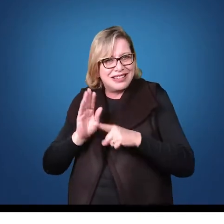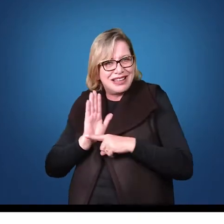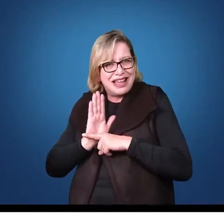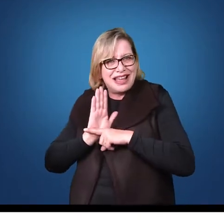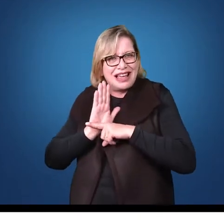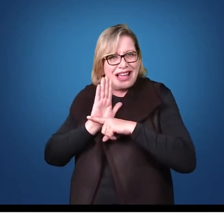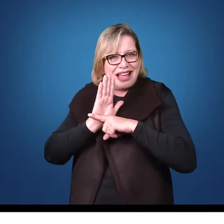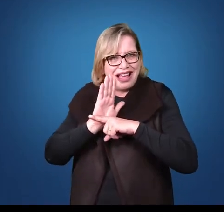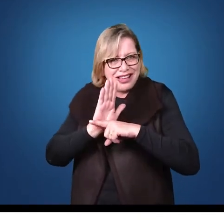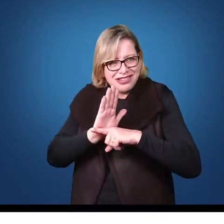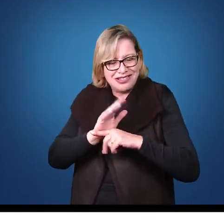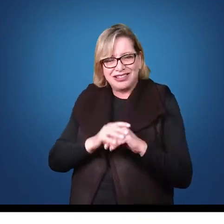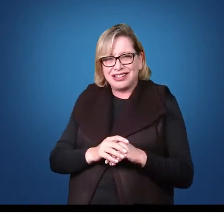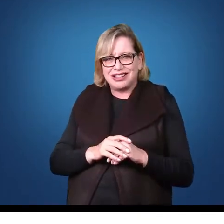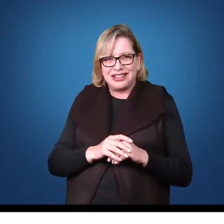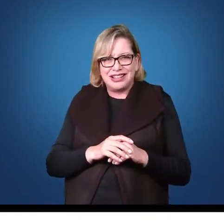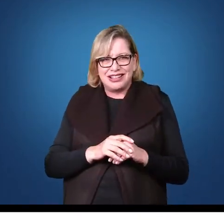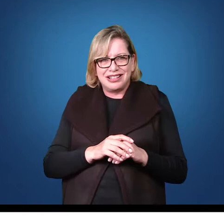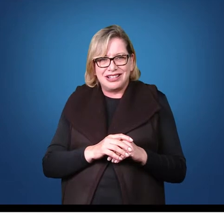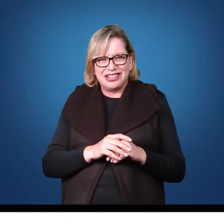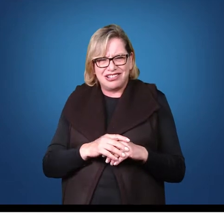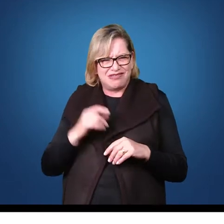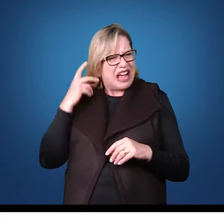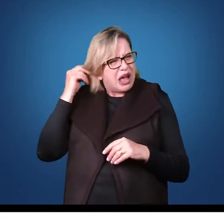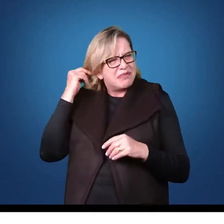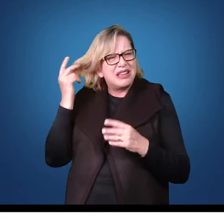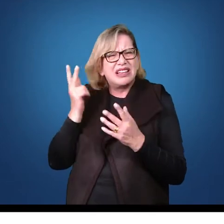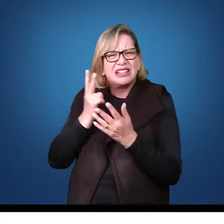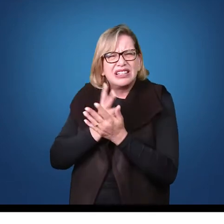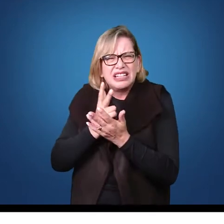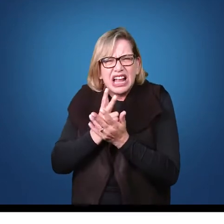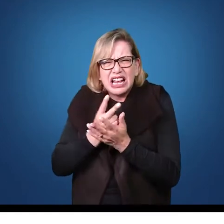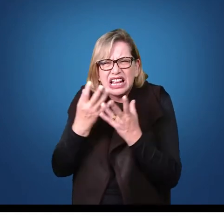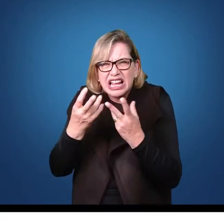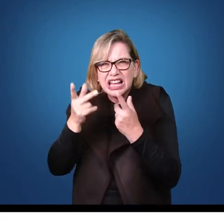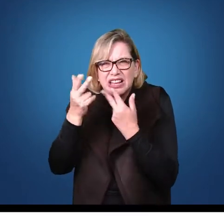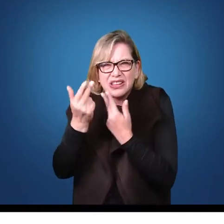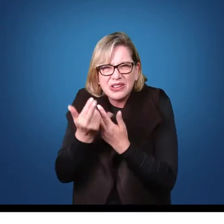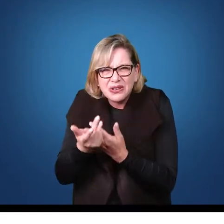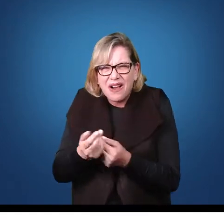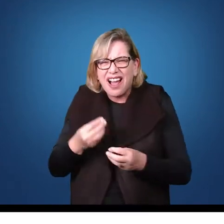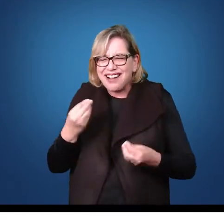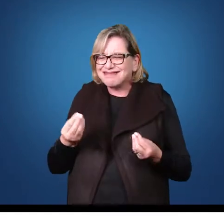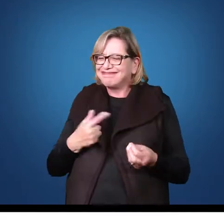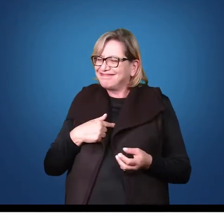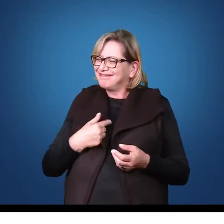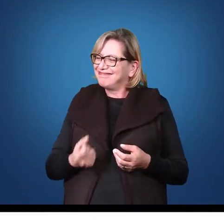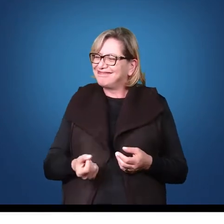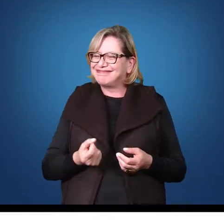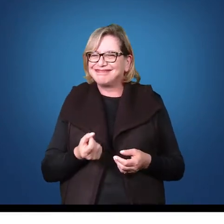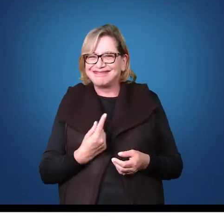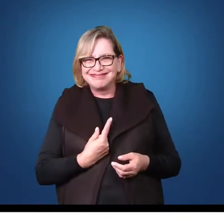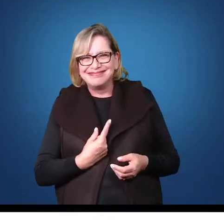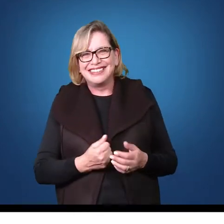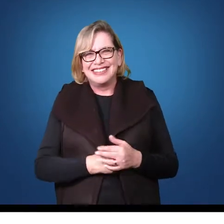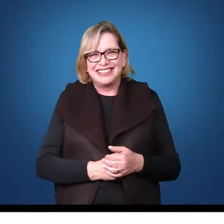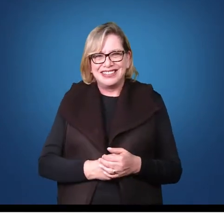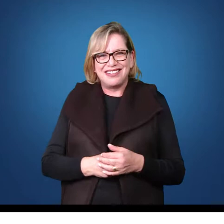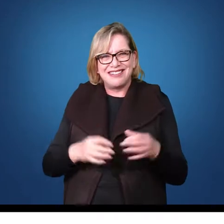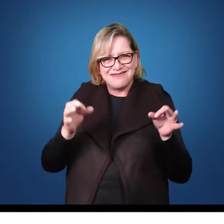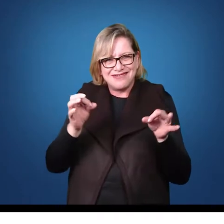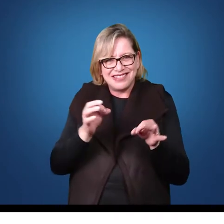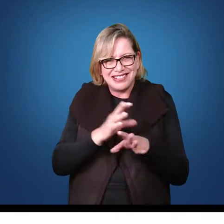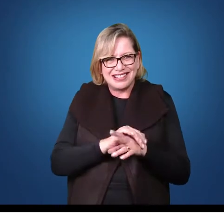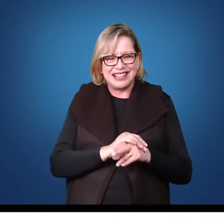criança. Ah, esse cabelo que eu sempre quis fazer isso. Olha só.